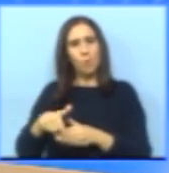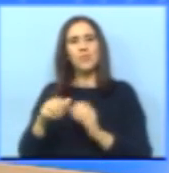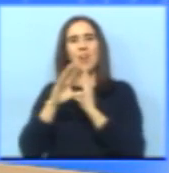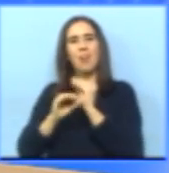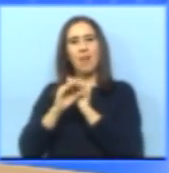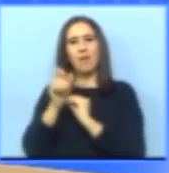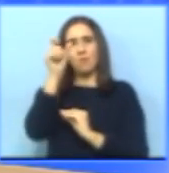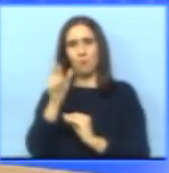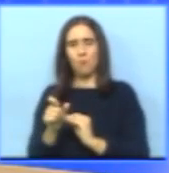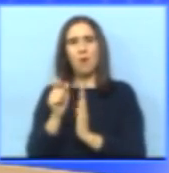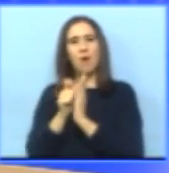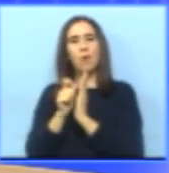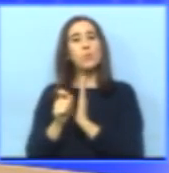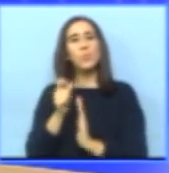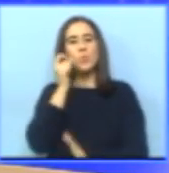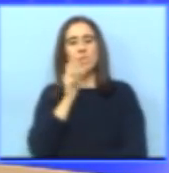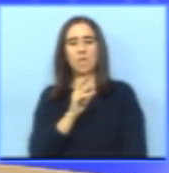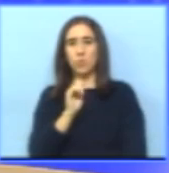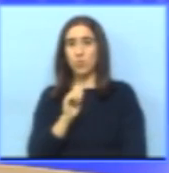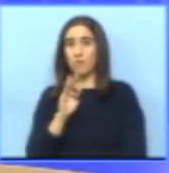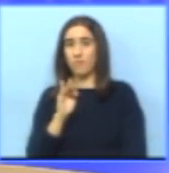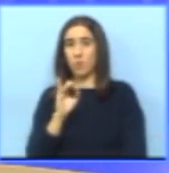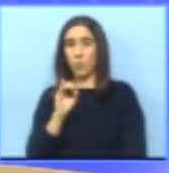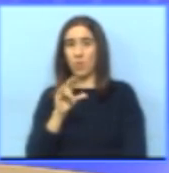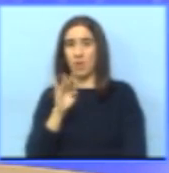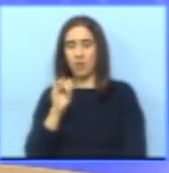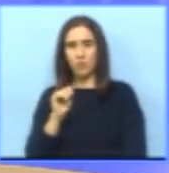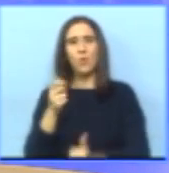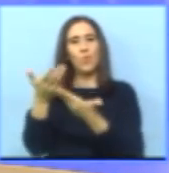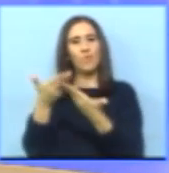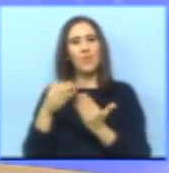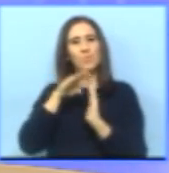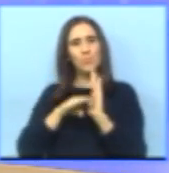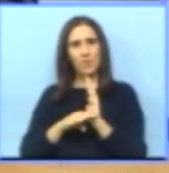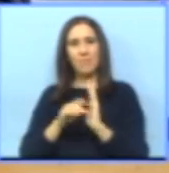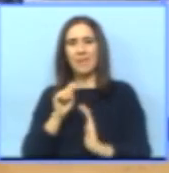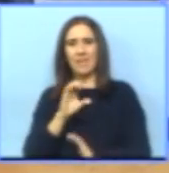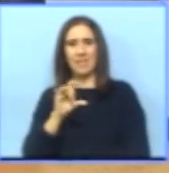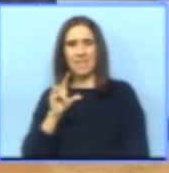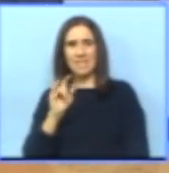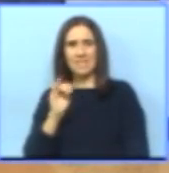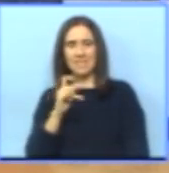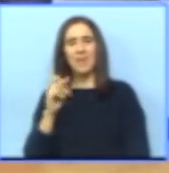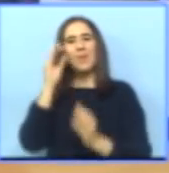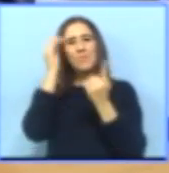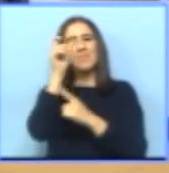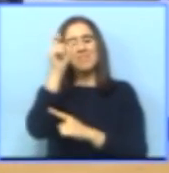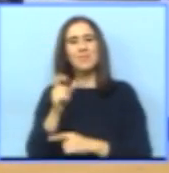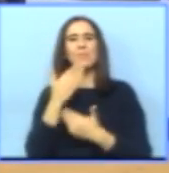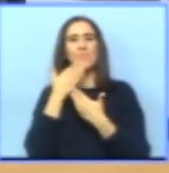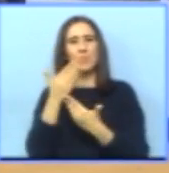um dos autores, Carlos Filhais, convidado do programa Eclésia. Professor Carlos Filhais, muito boa tarde. Obrigado por estar neste